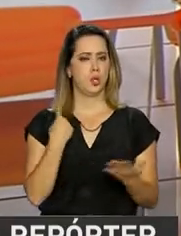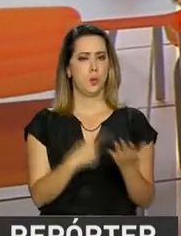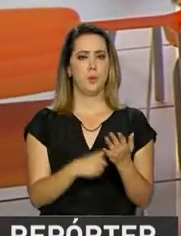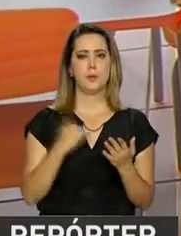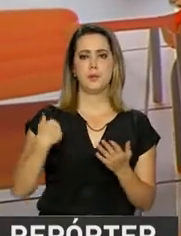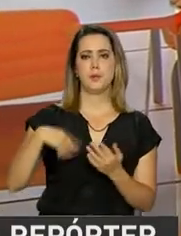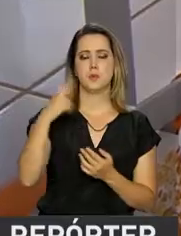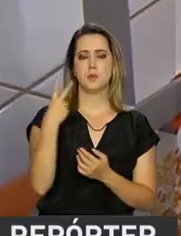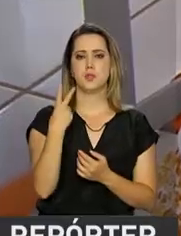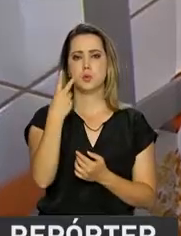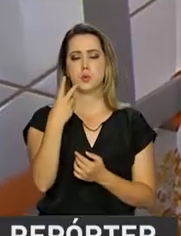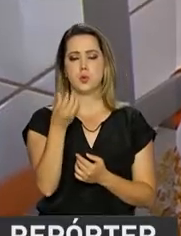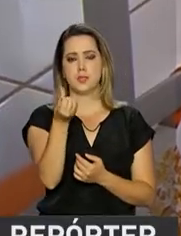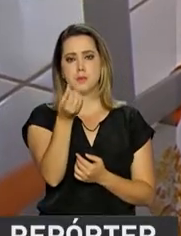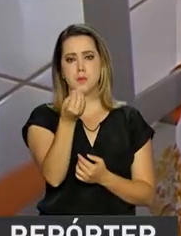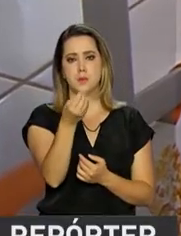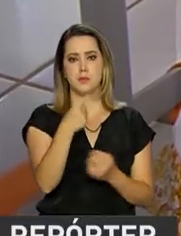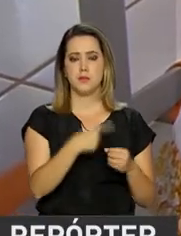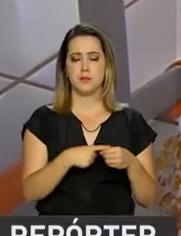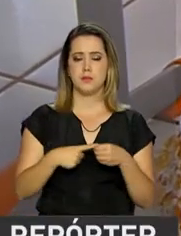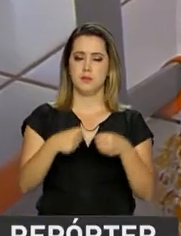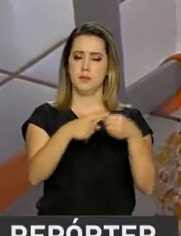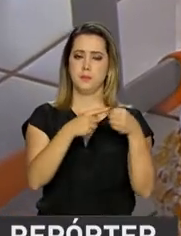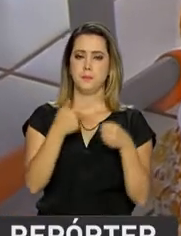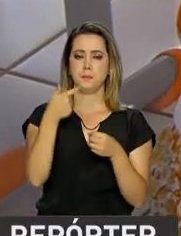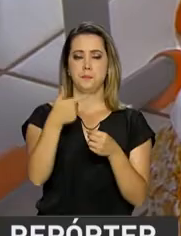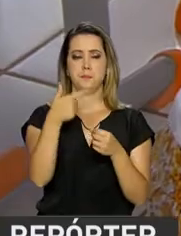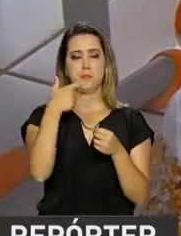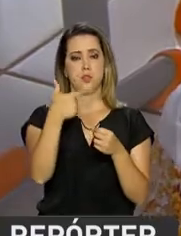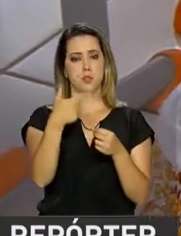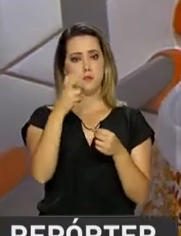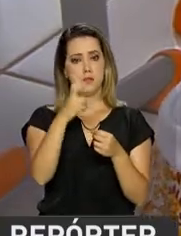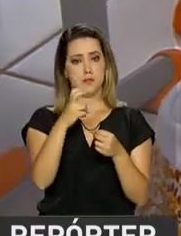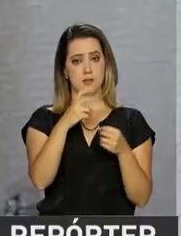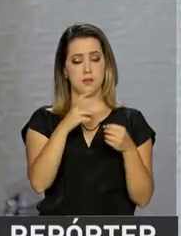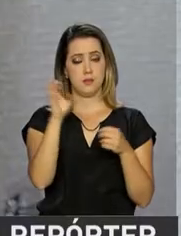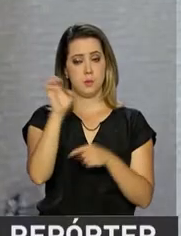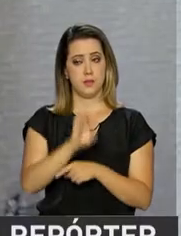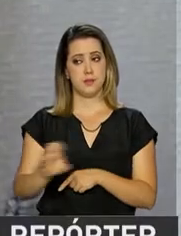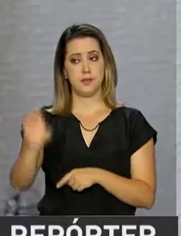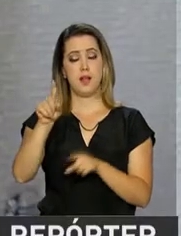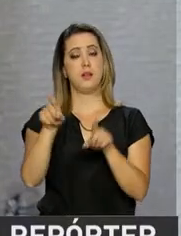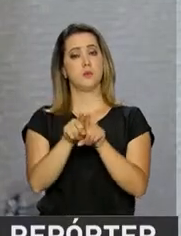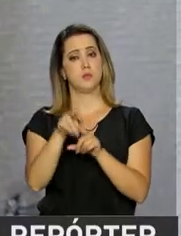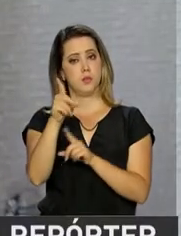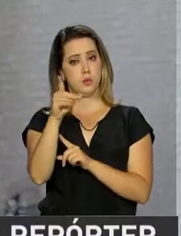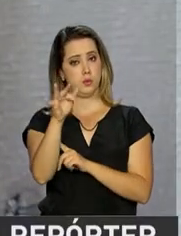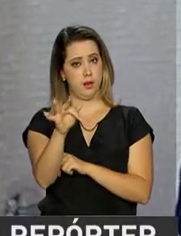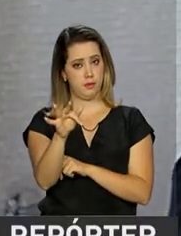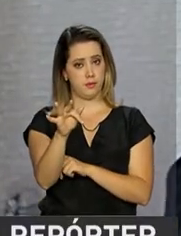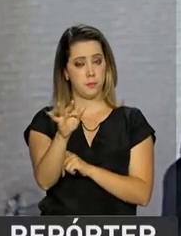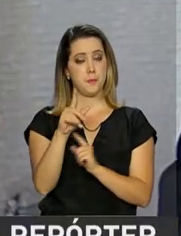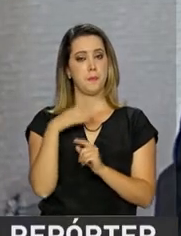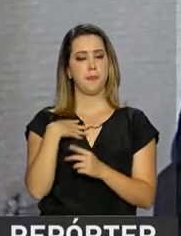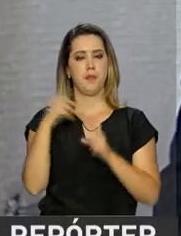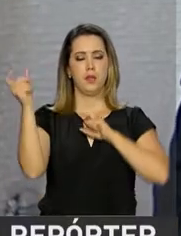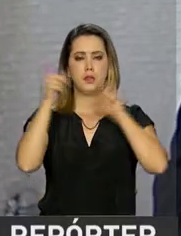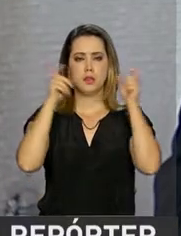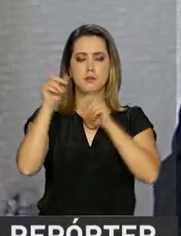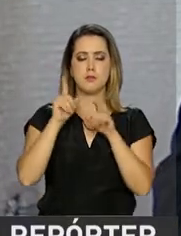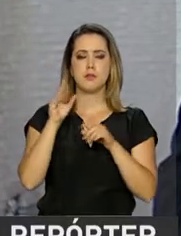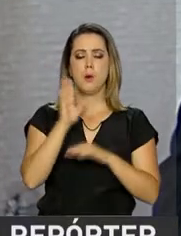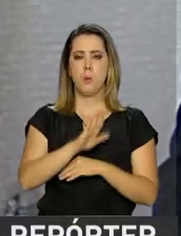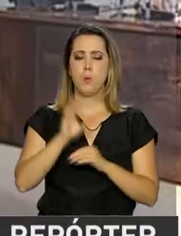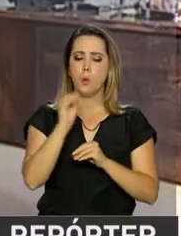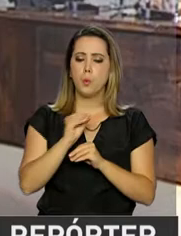mais de 2.600 municípios de 25 estados e do distrito federal para o ministro mendonça filho atenção à primeira